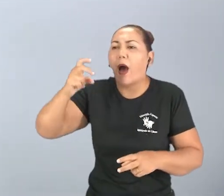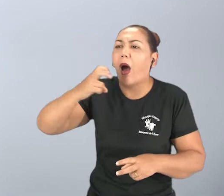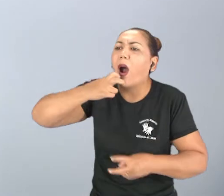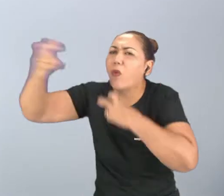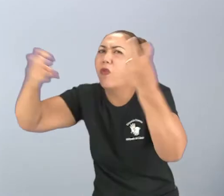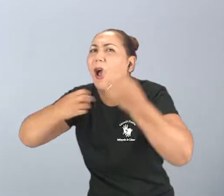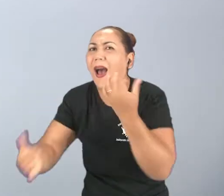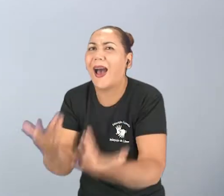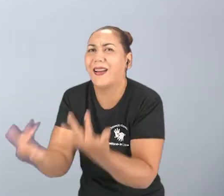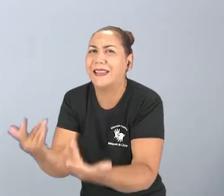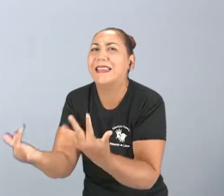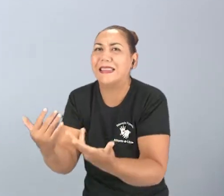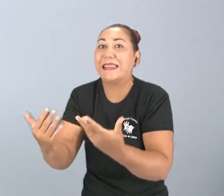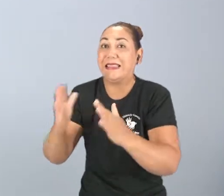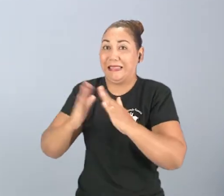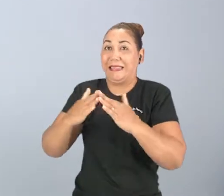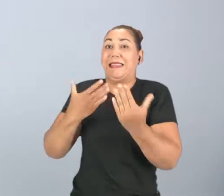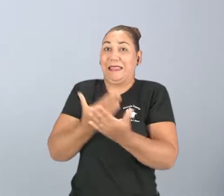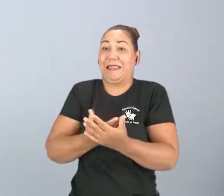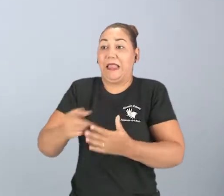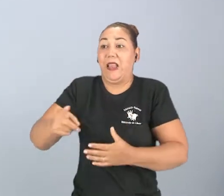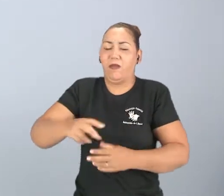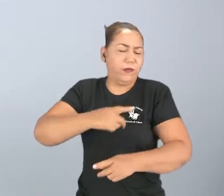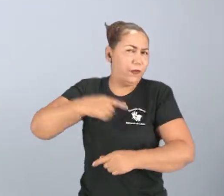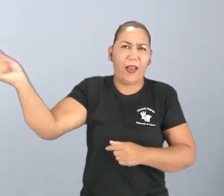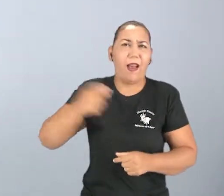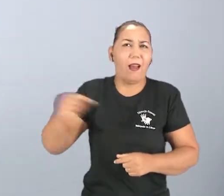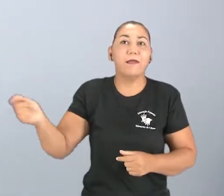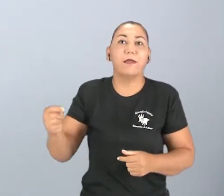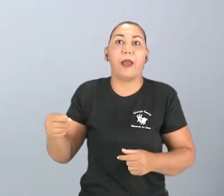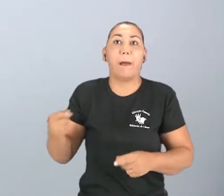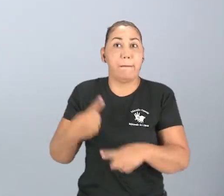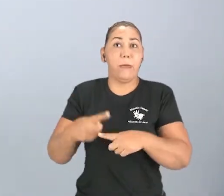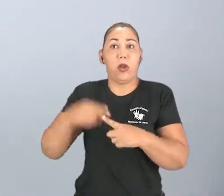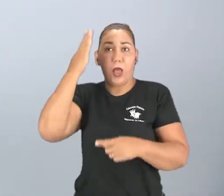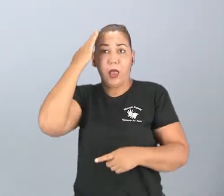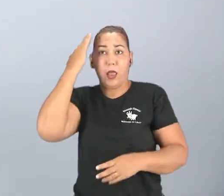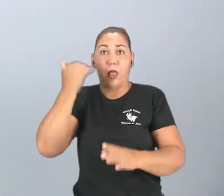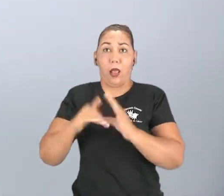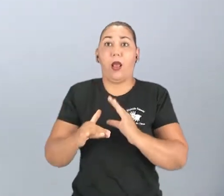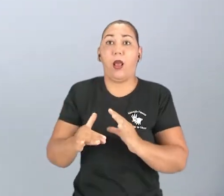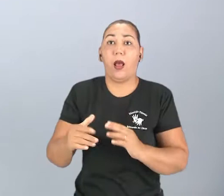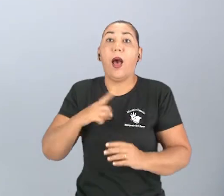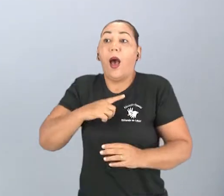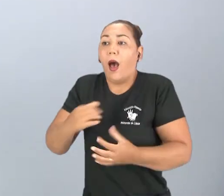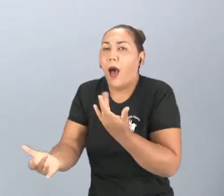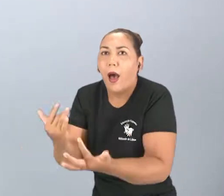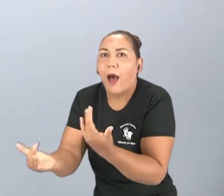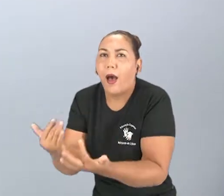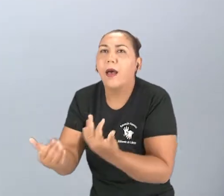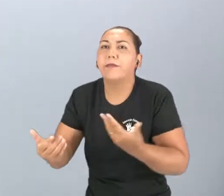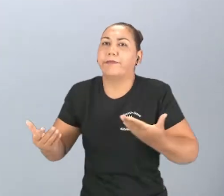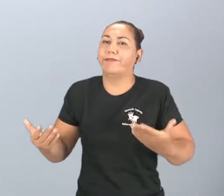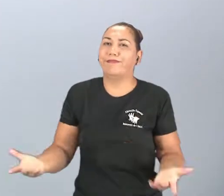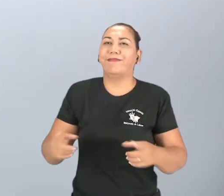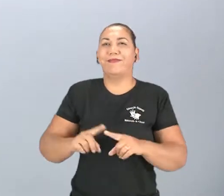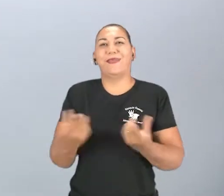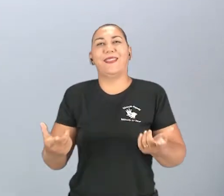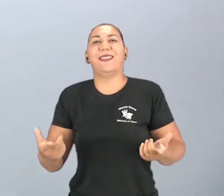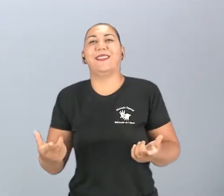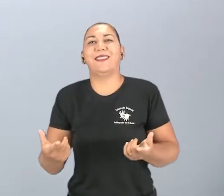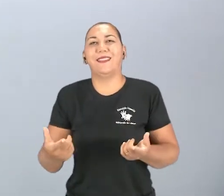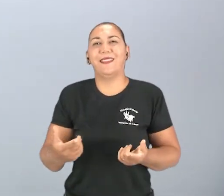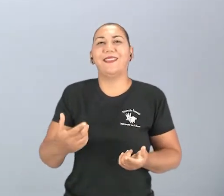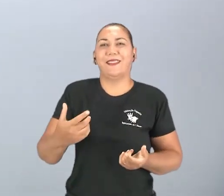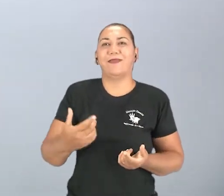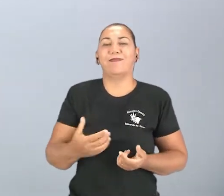uma galera já fora da escola que entendeu muito bem a mensagem de fogo, tá vendo? Teve sentido completo, só não teve verbo. Essa